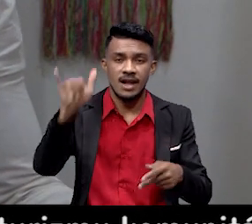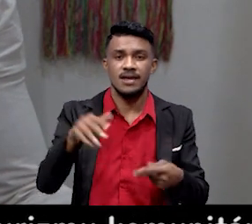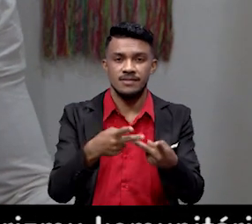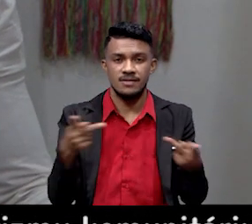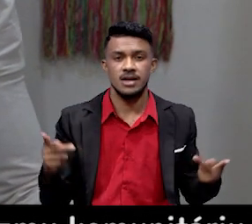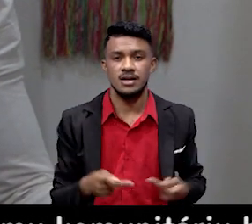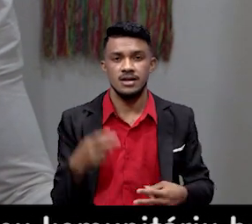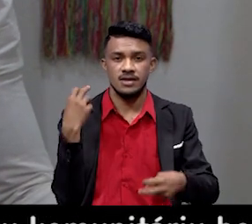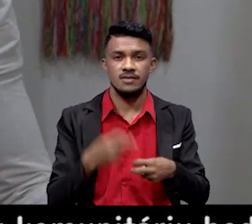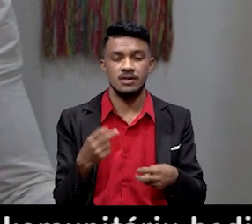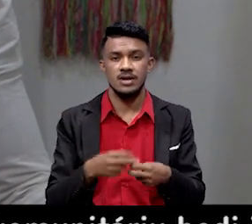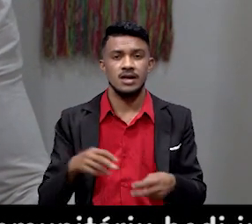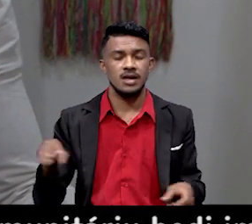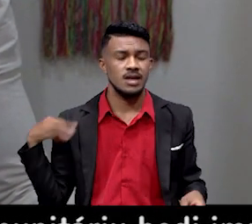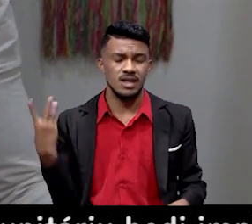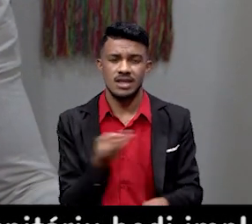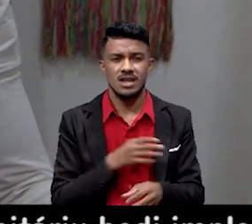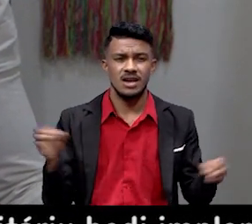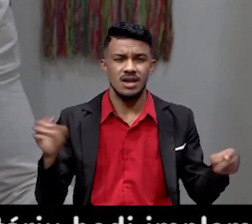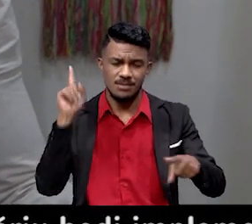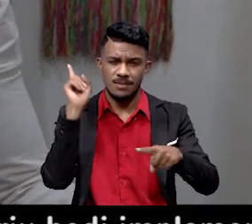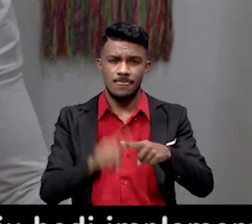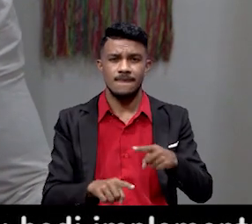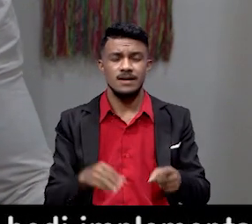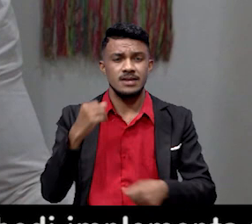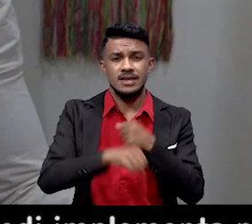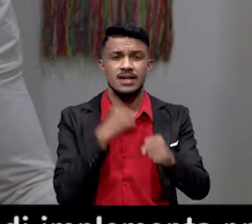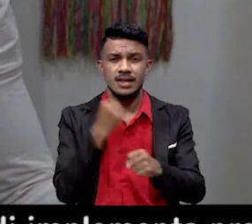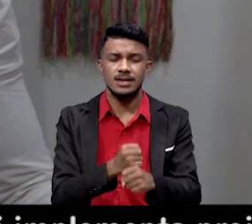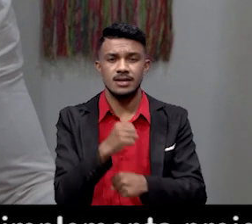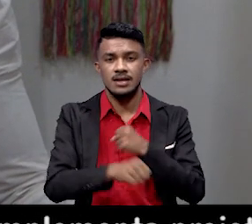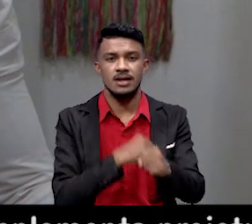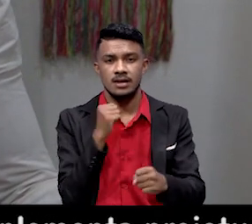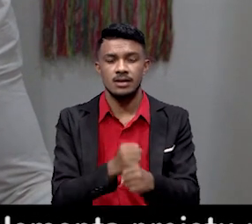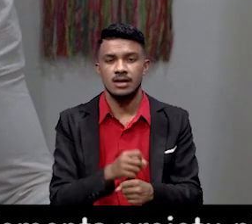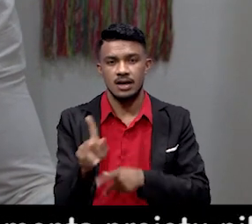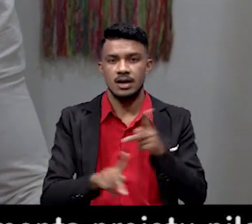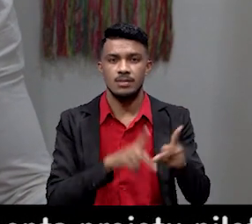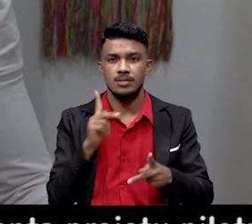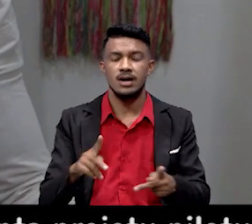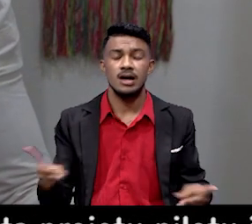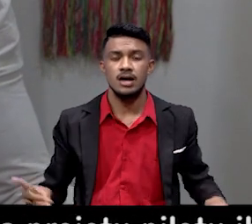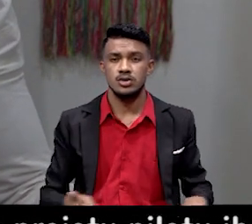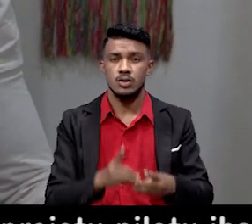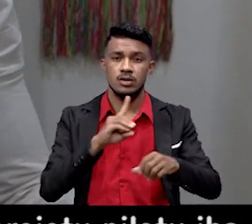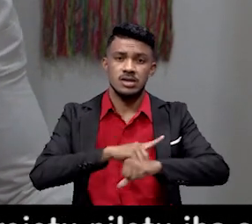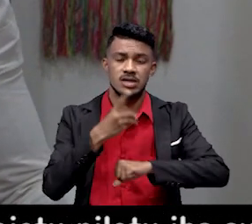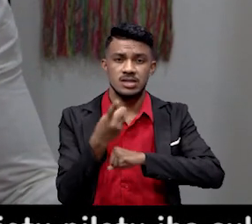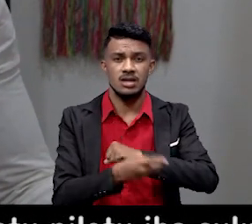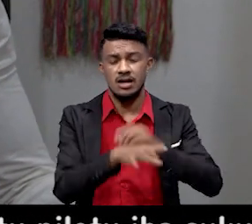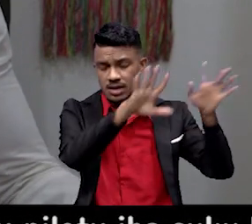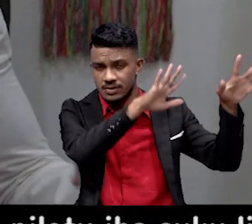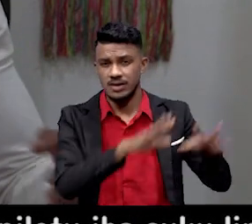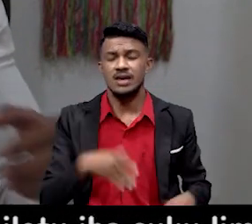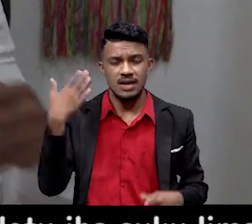coisa para e tem população né tina e população hanesa mas que enfrenta fatin de inundação com a raiz lá e a fatin hanesa